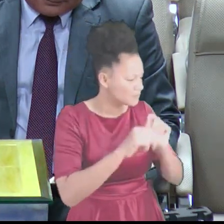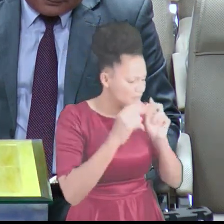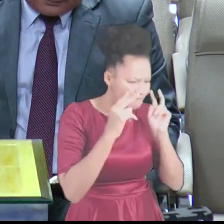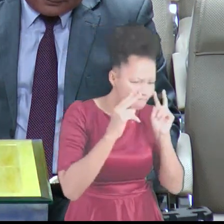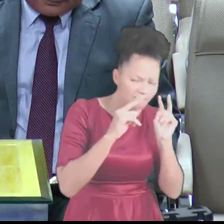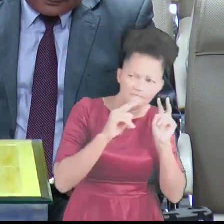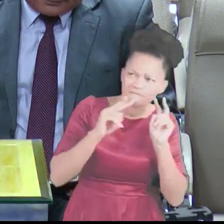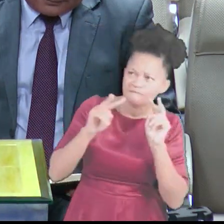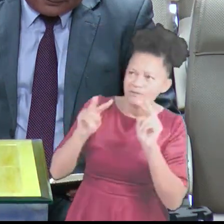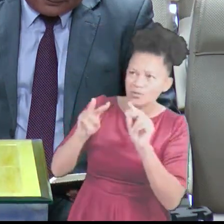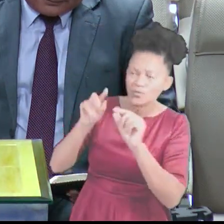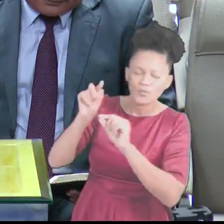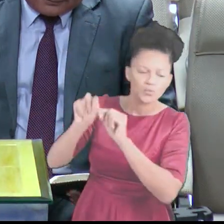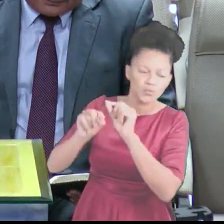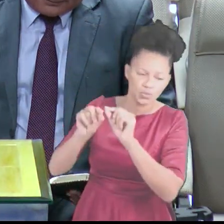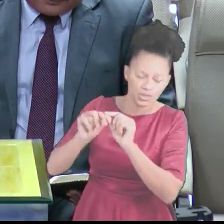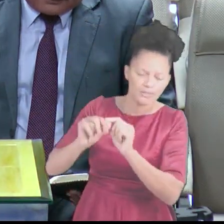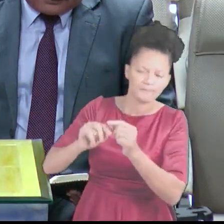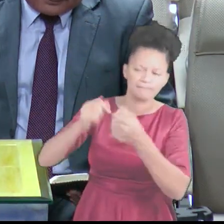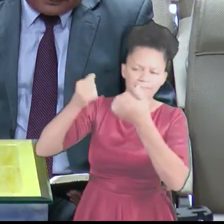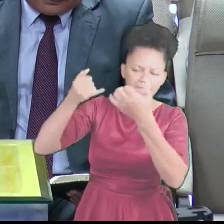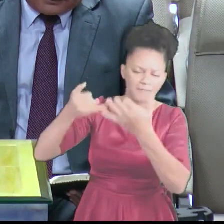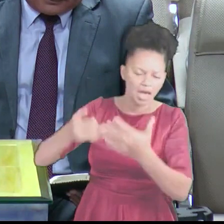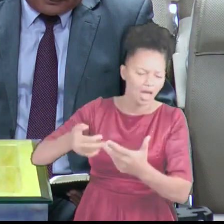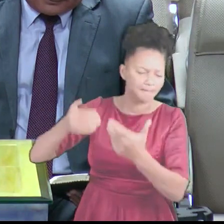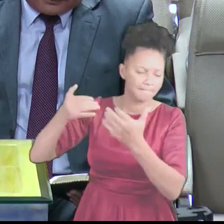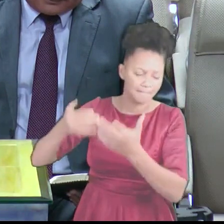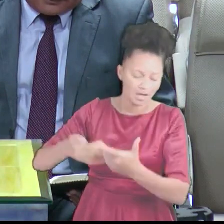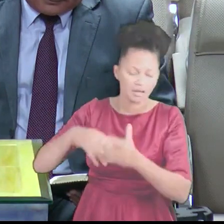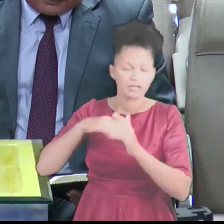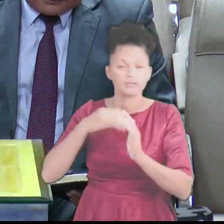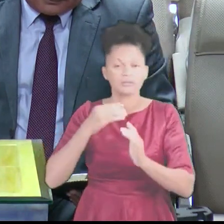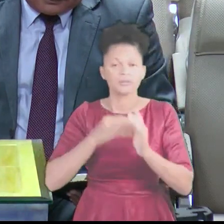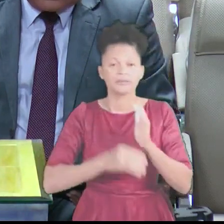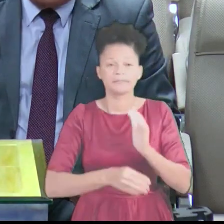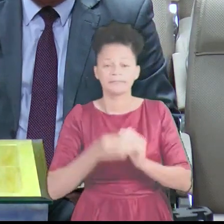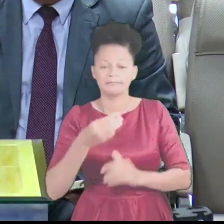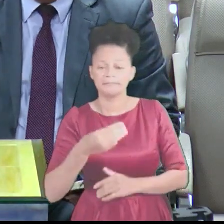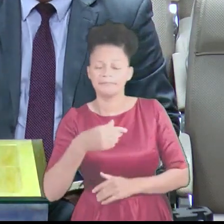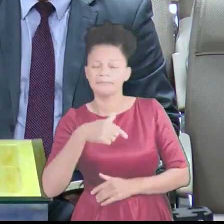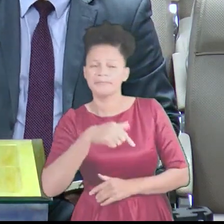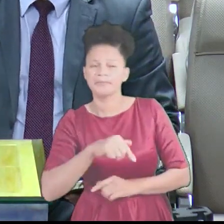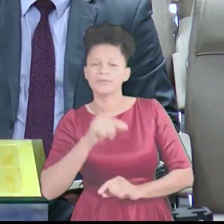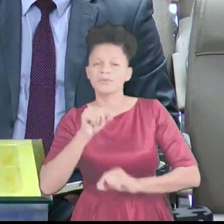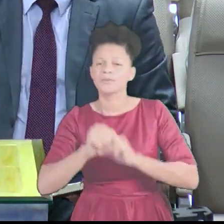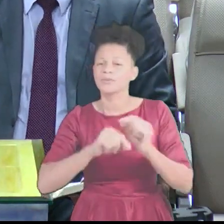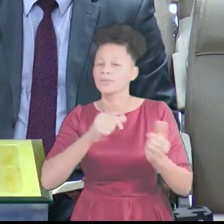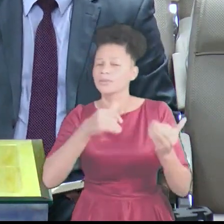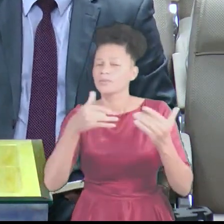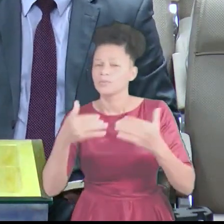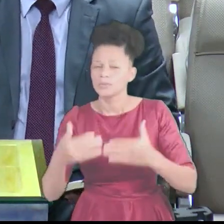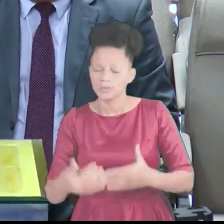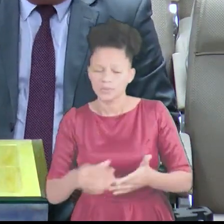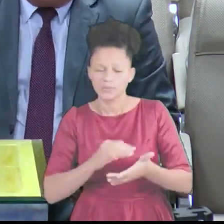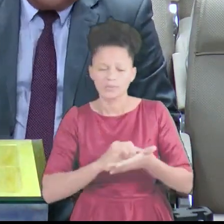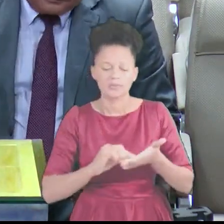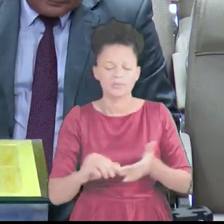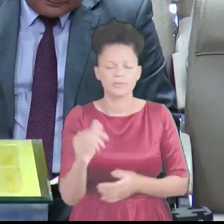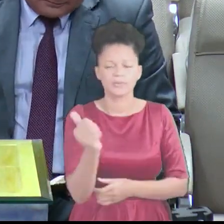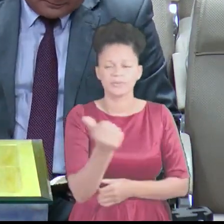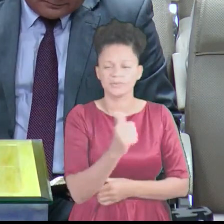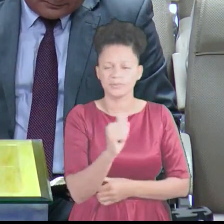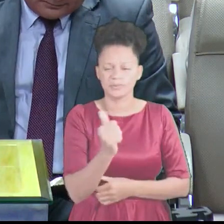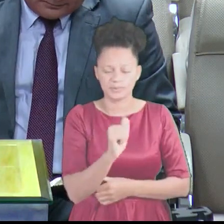vendo nesta visão do capítulo 37. E o que é que diz o versículo 11 do